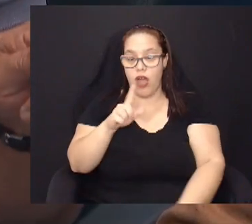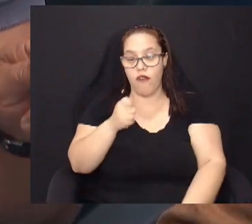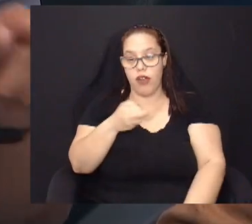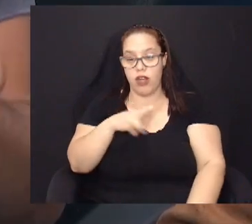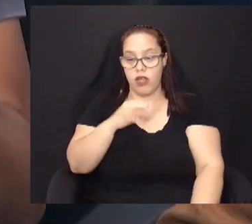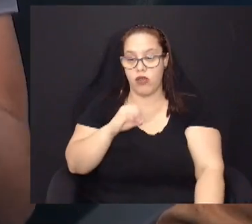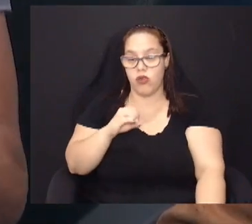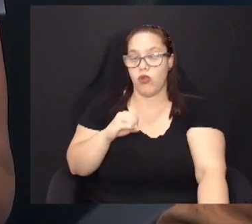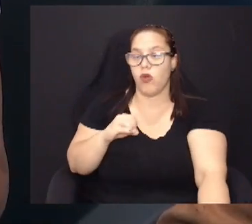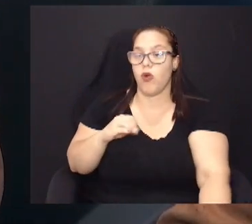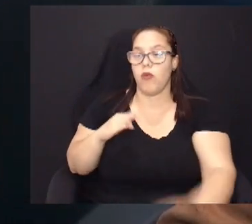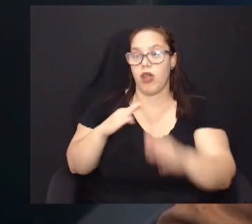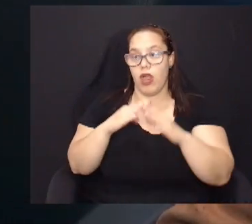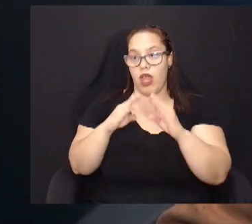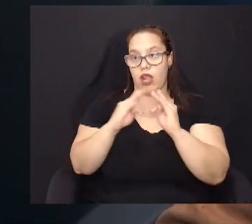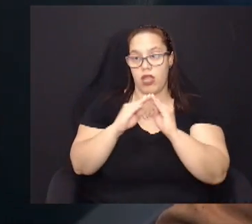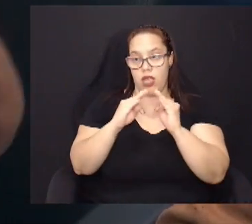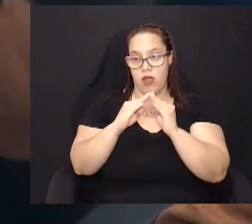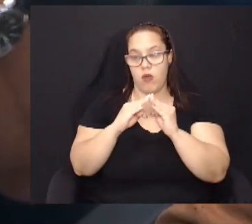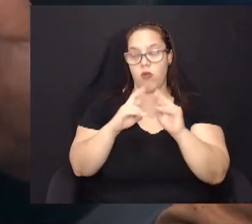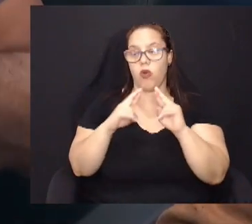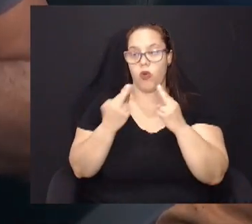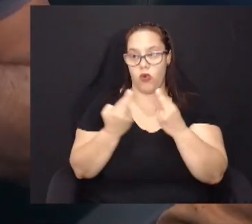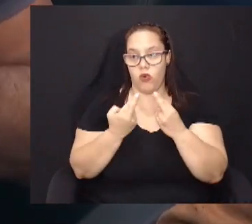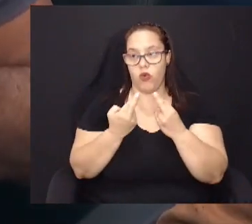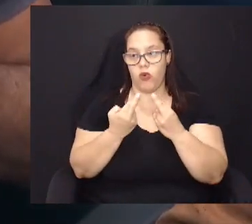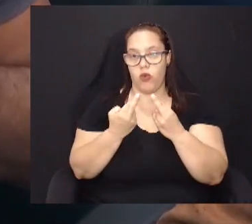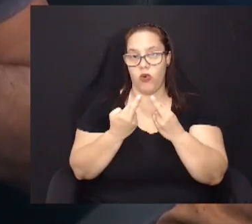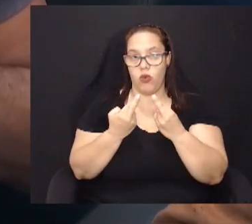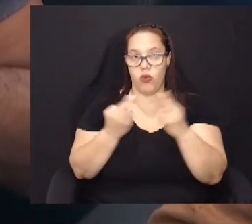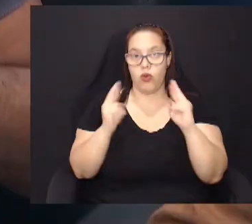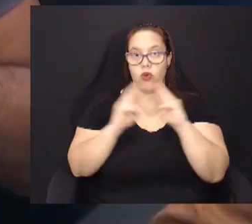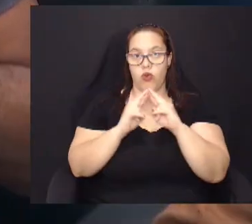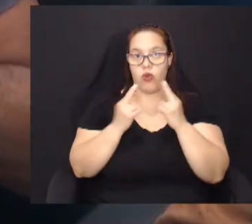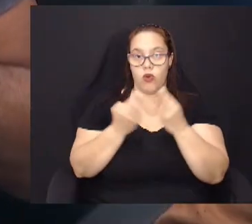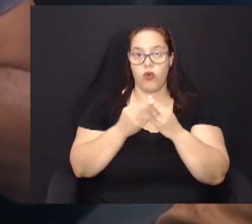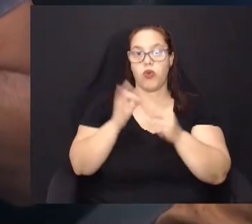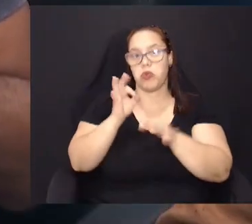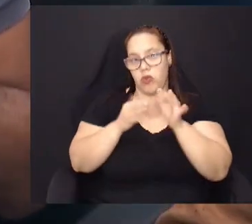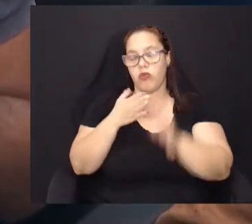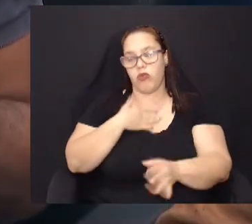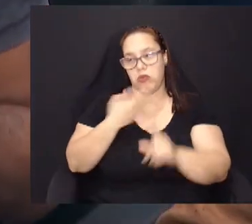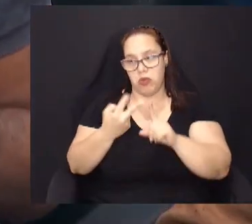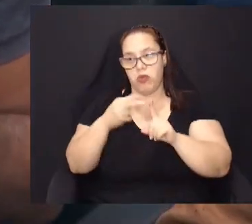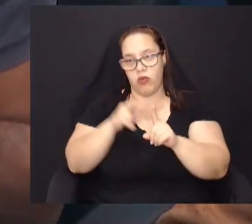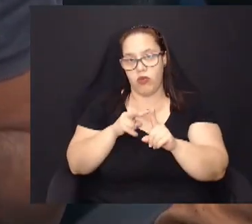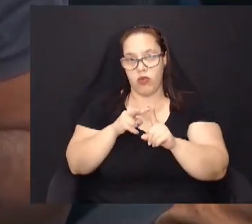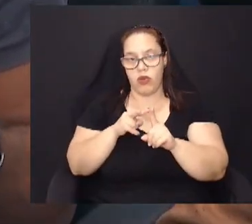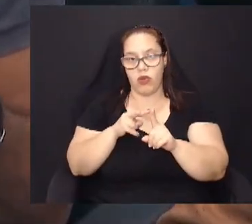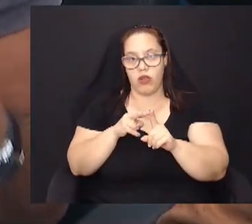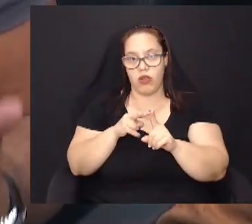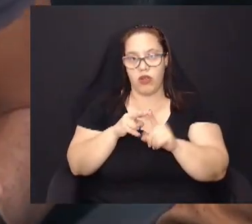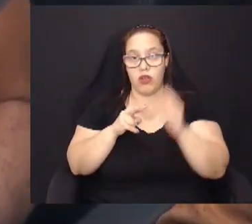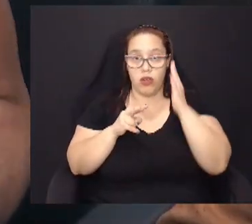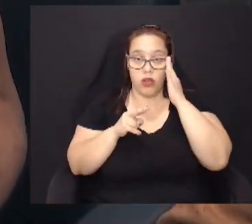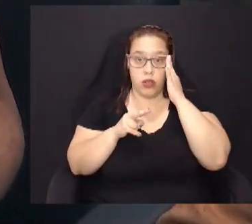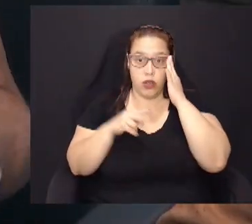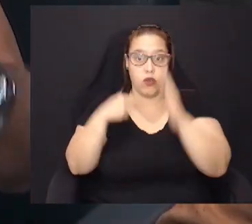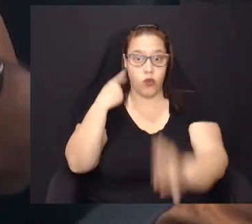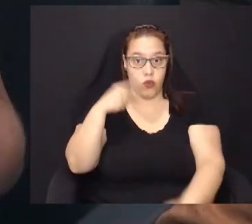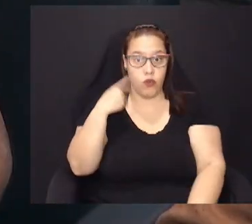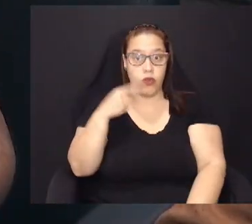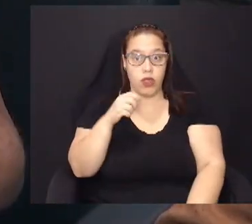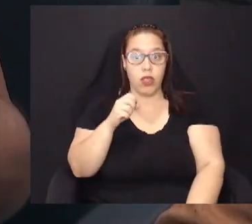templo religioso, mas também para os, no meu ponto de vista jurídico, tá? Até porque não estou advogado, mas sou